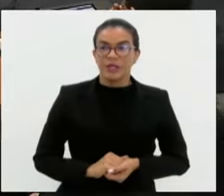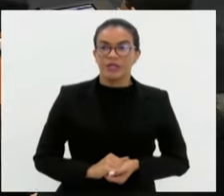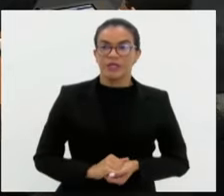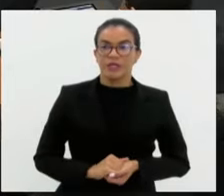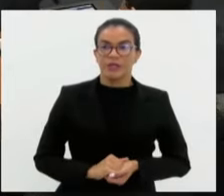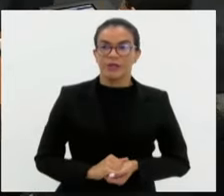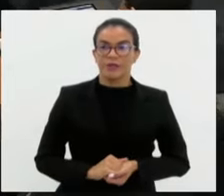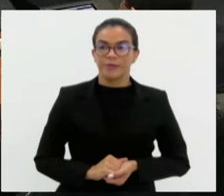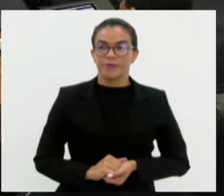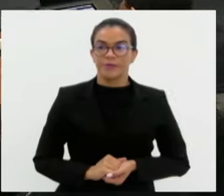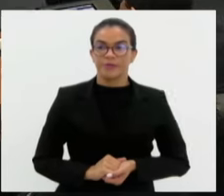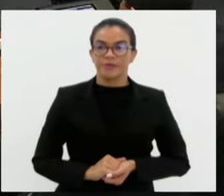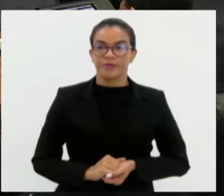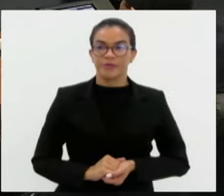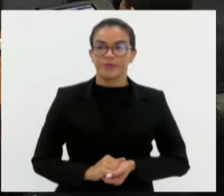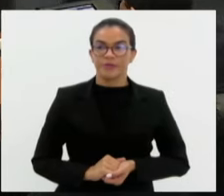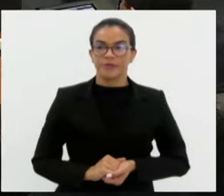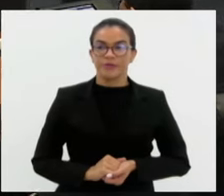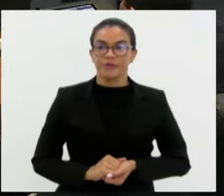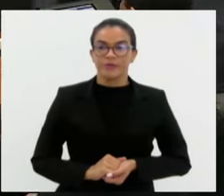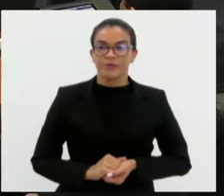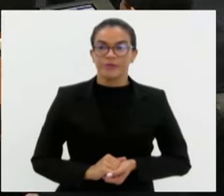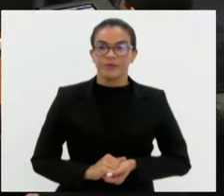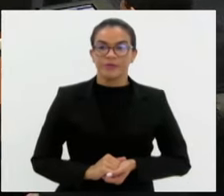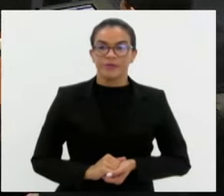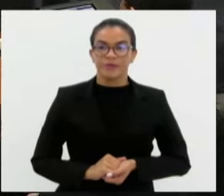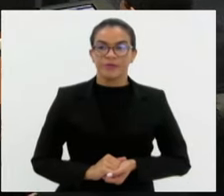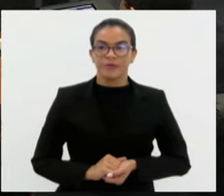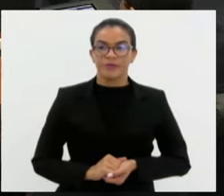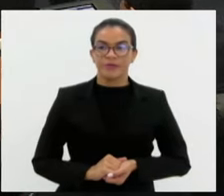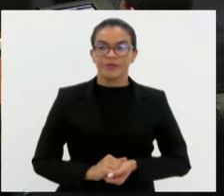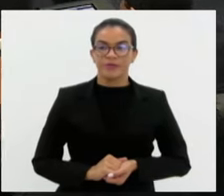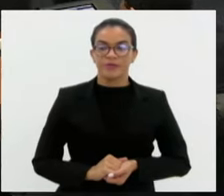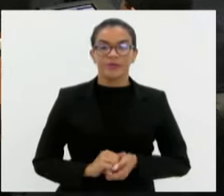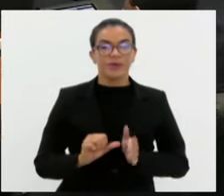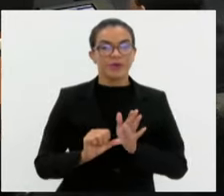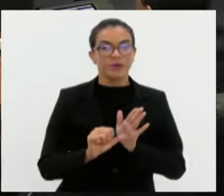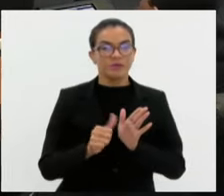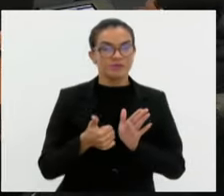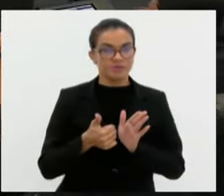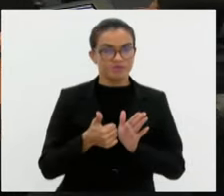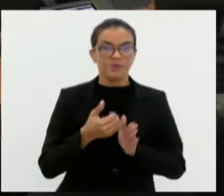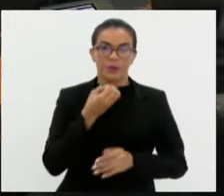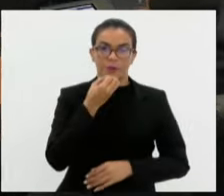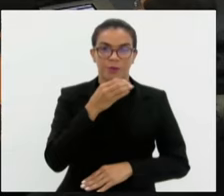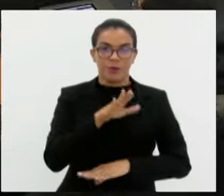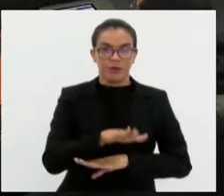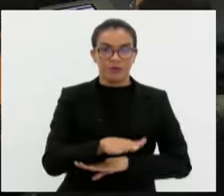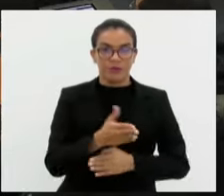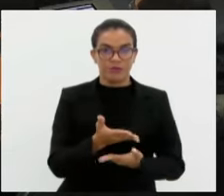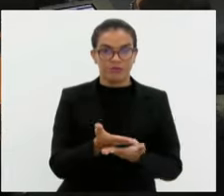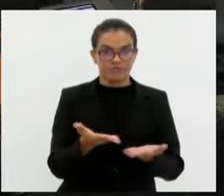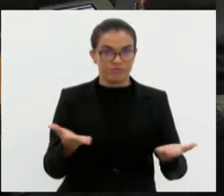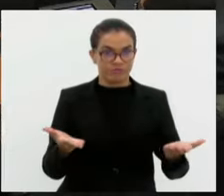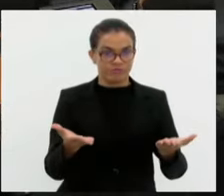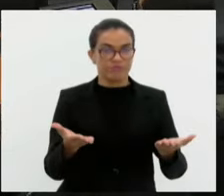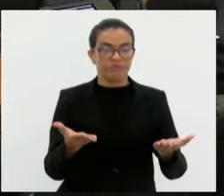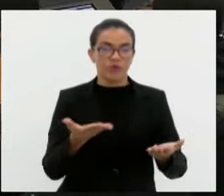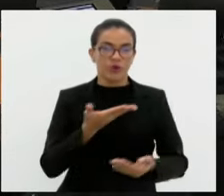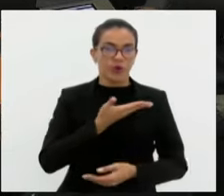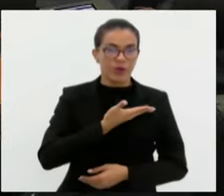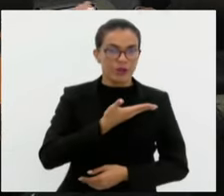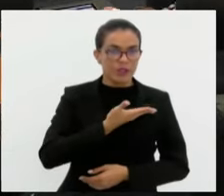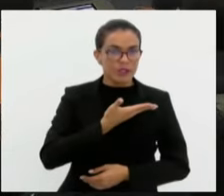Primeiramente, Boa tarde a todos os colegas, a